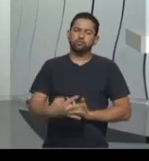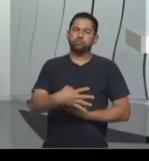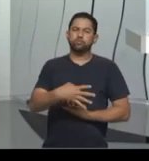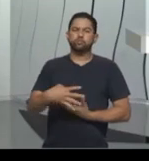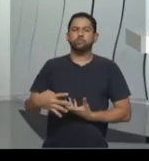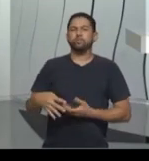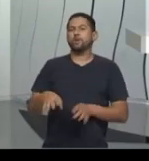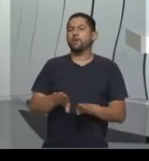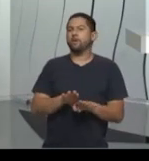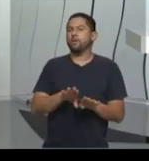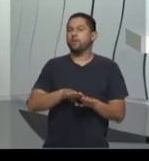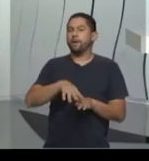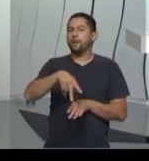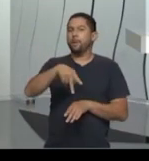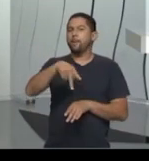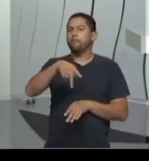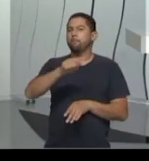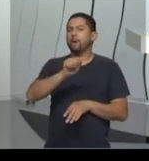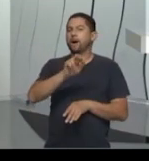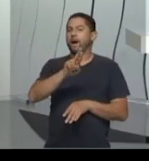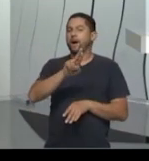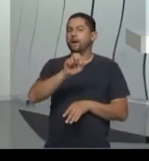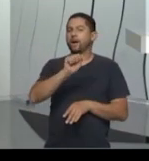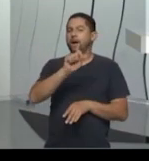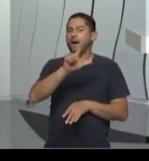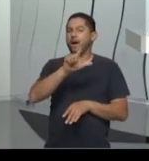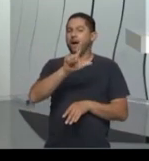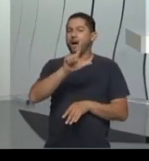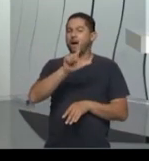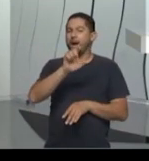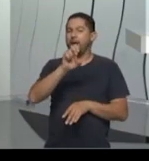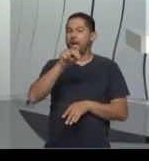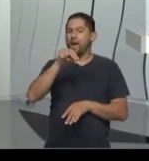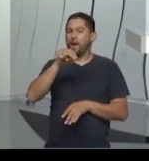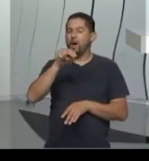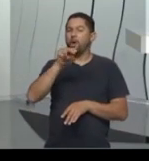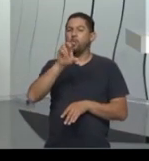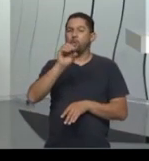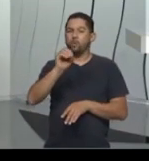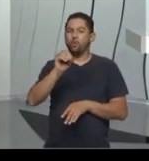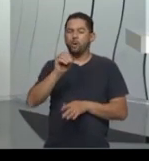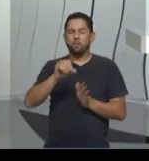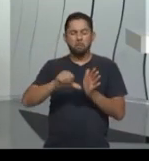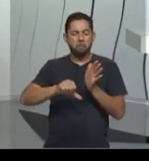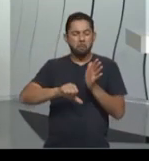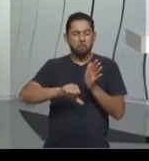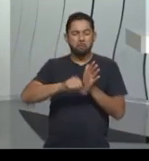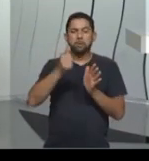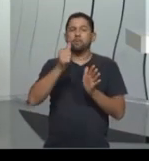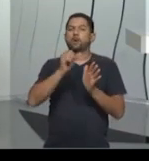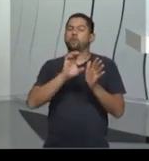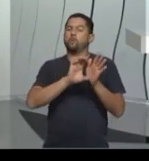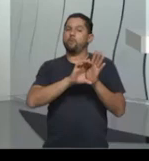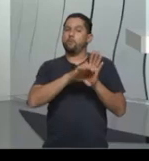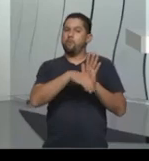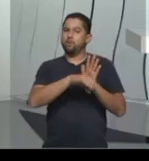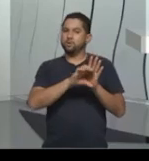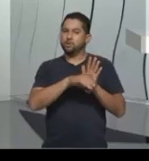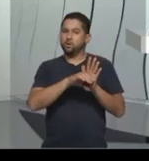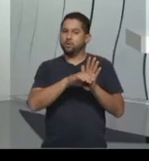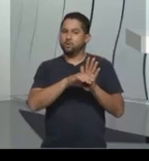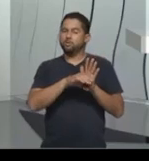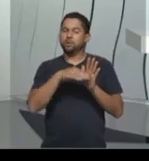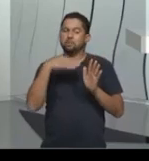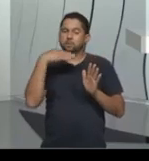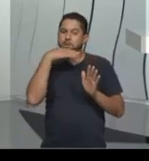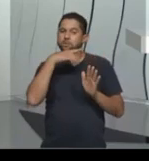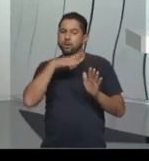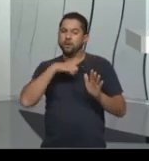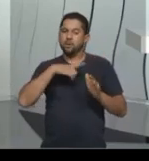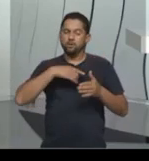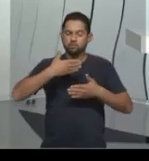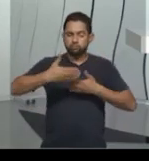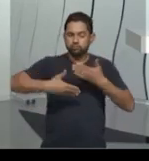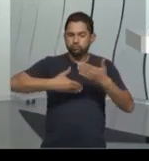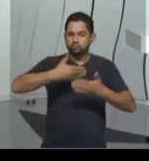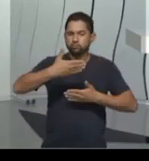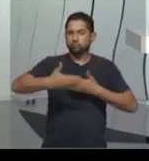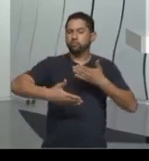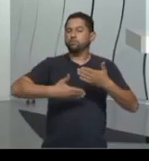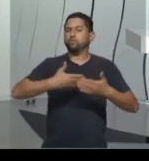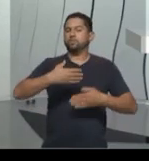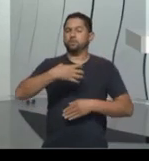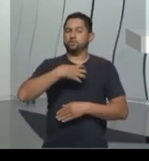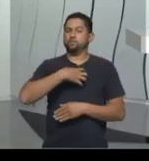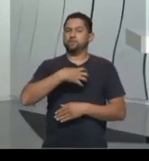tá? Então, assim, só para você ter esse primeiro conceito, esse conceito inicial dessa evolução do processo da ciência